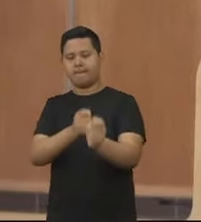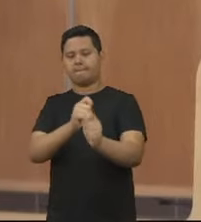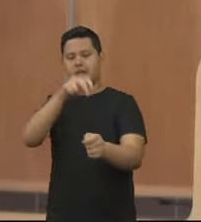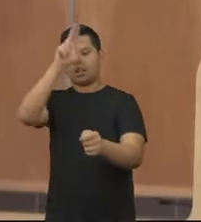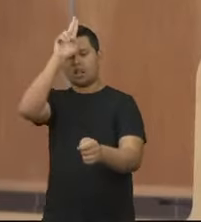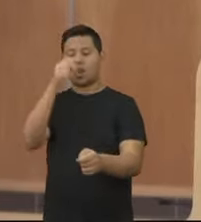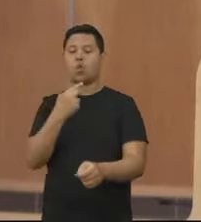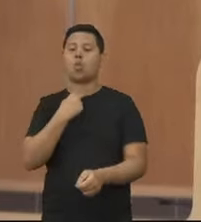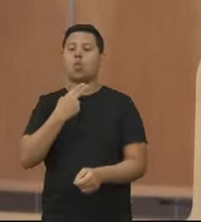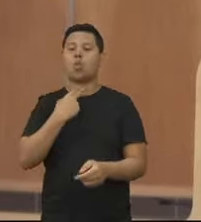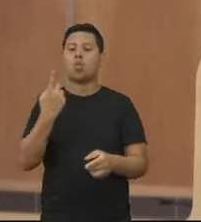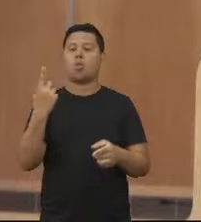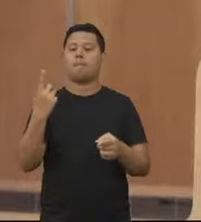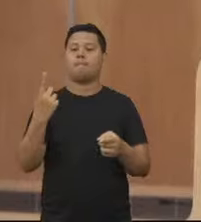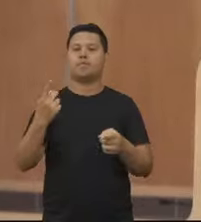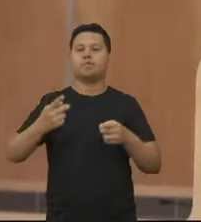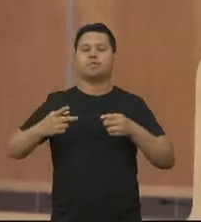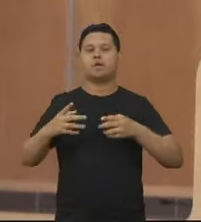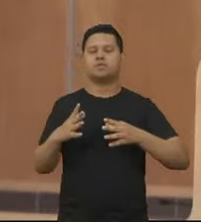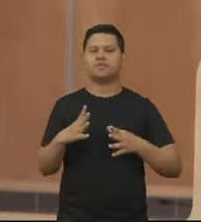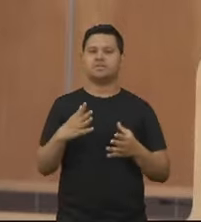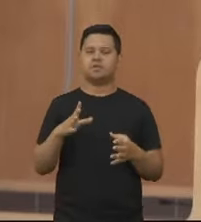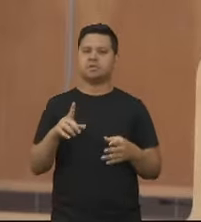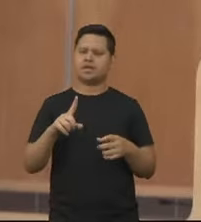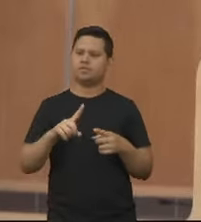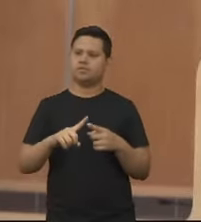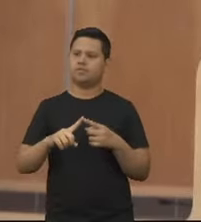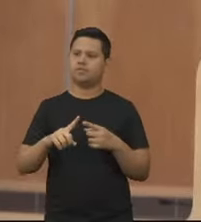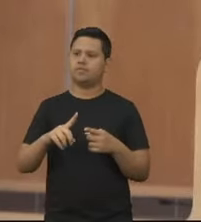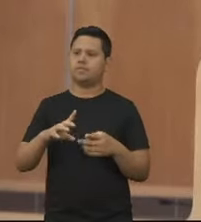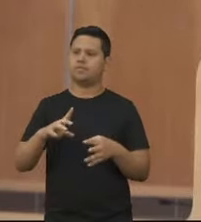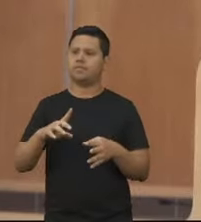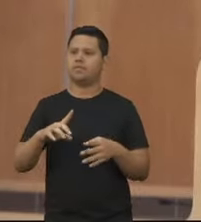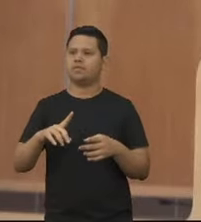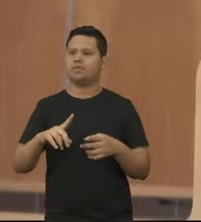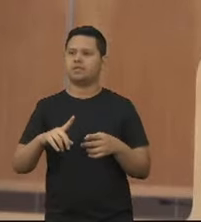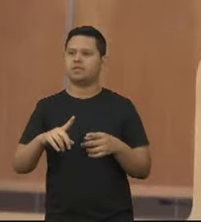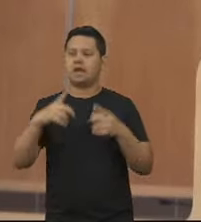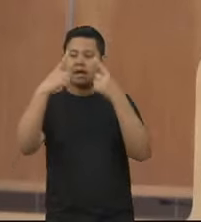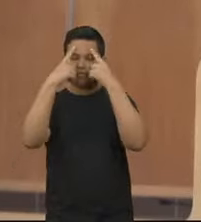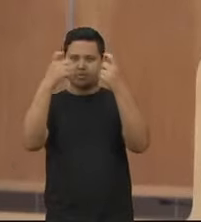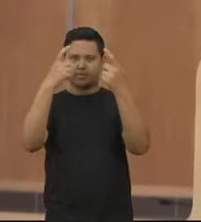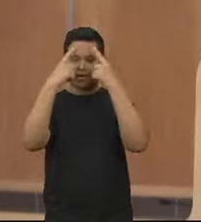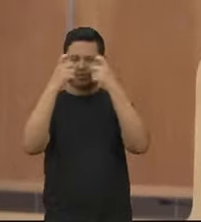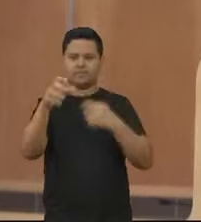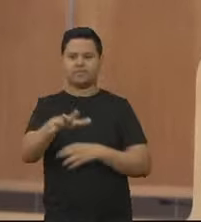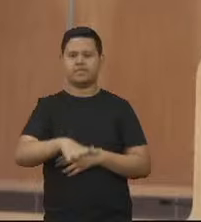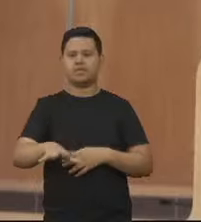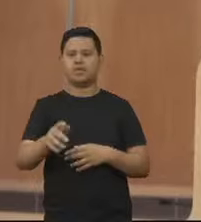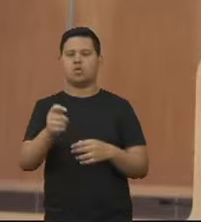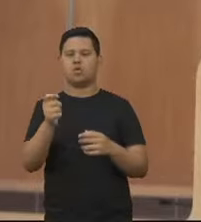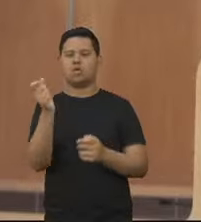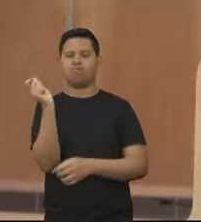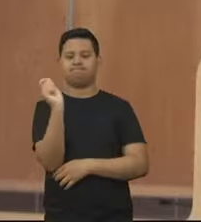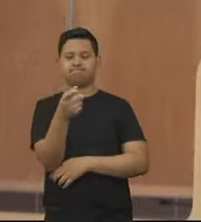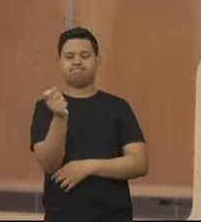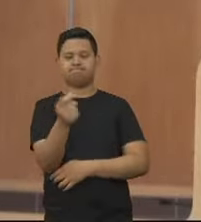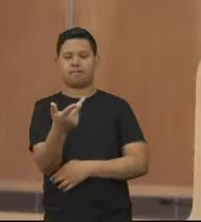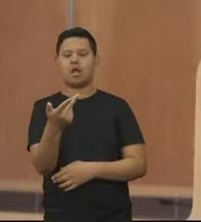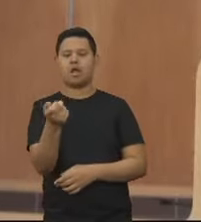tratos. Você ter o fim econômico, levar na carroça, né, o cavalo maltratado, jogar nele o chicote, jogar a pedra. A gente